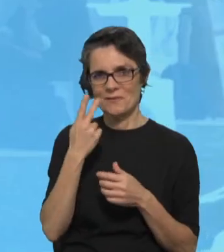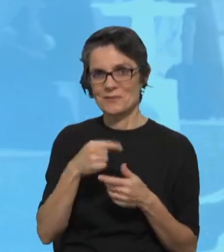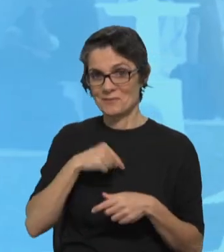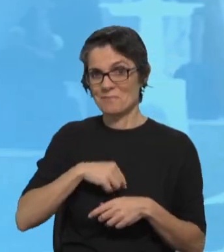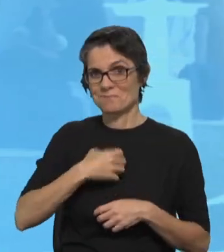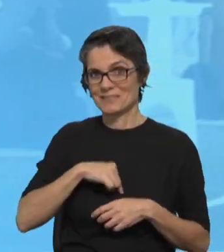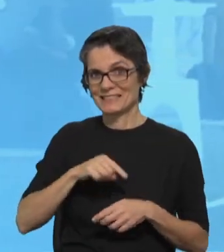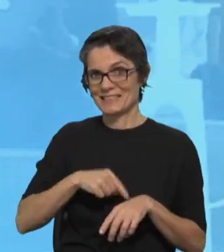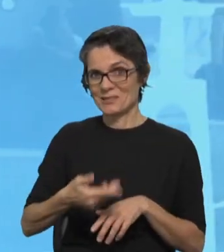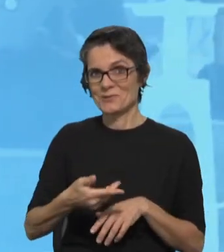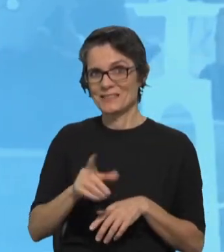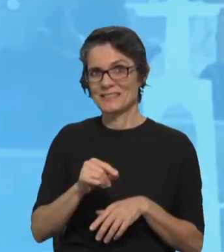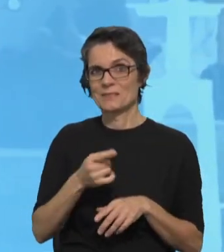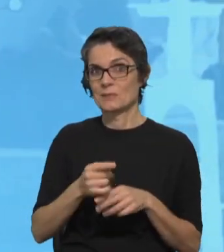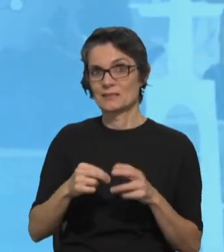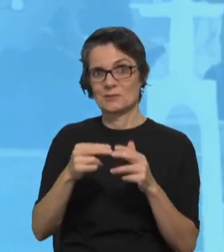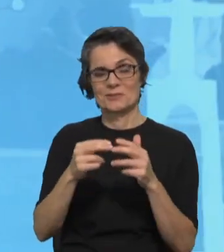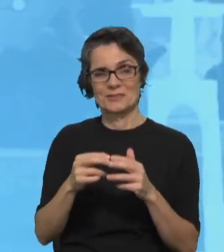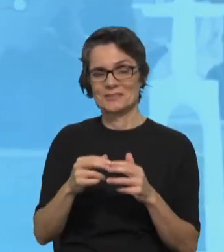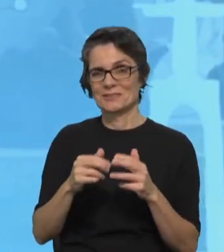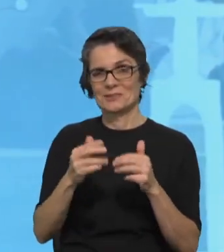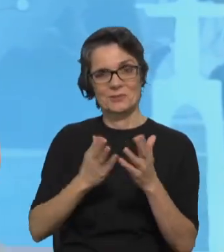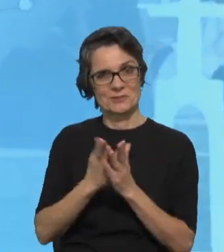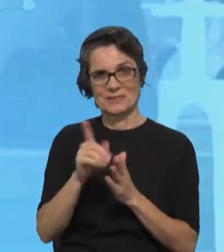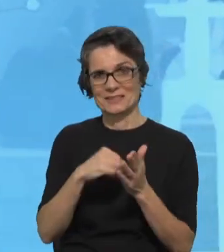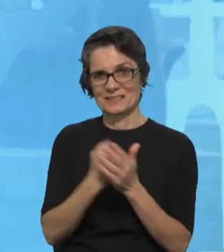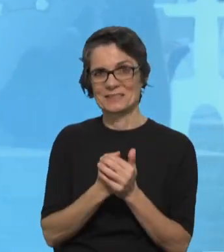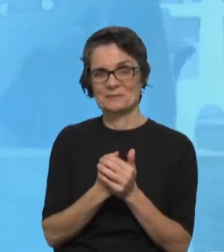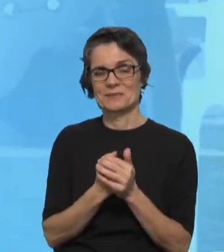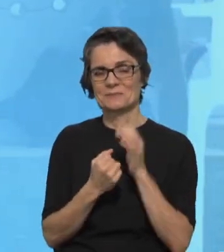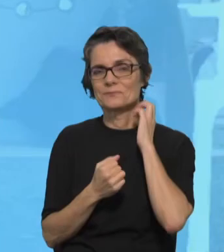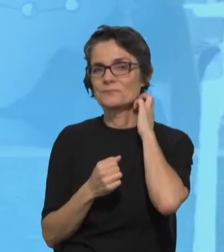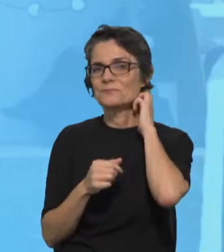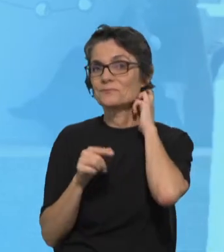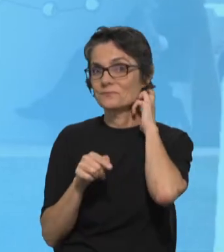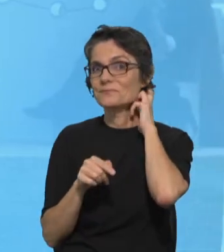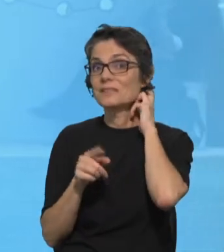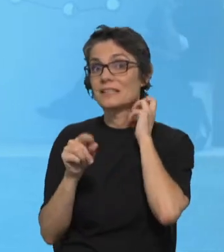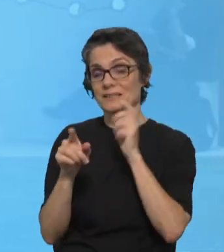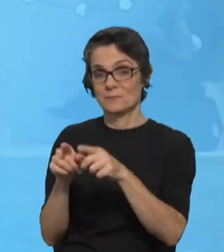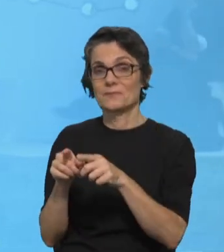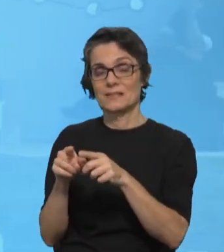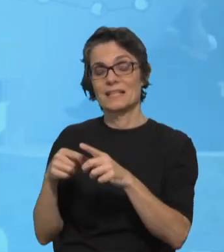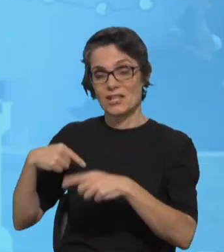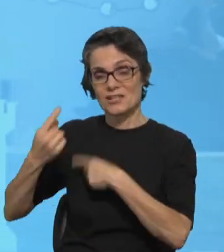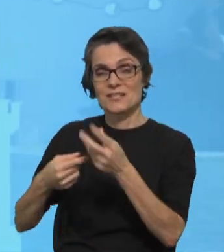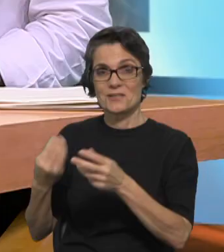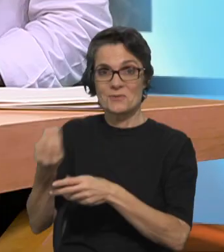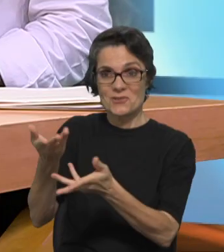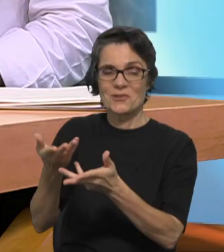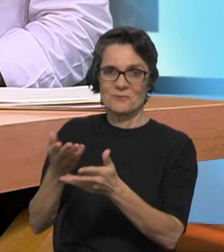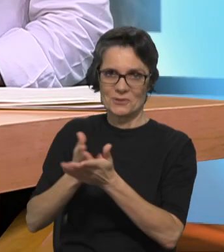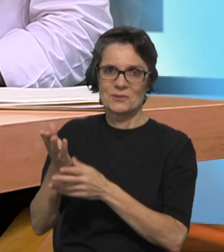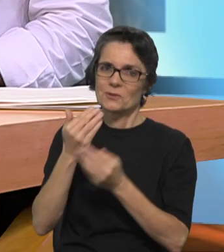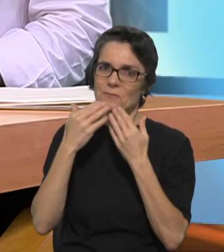dia, porque isto não é uma construção terminada e ela está a ser continuada também por as novas gerações. Carlos Ferreira,